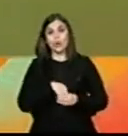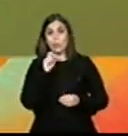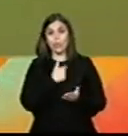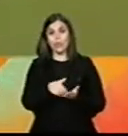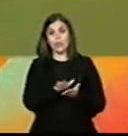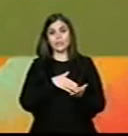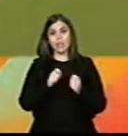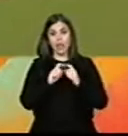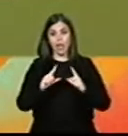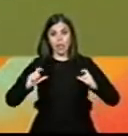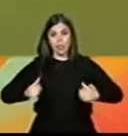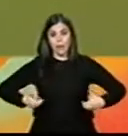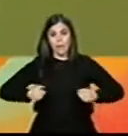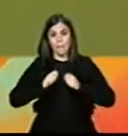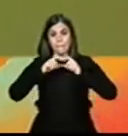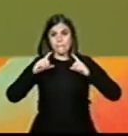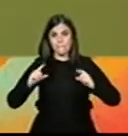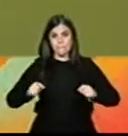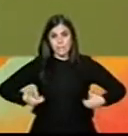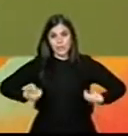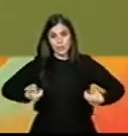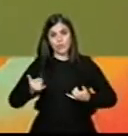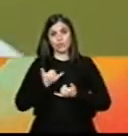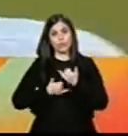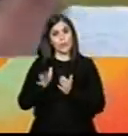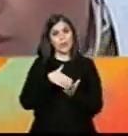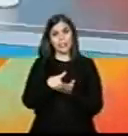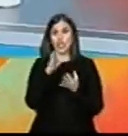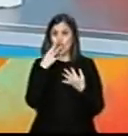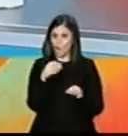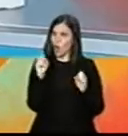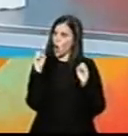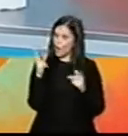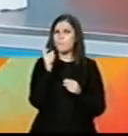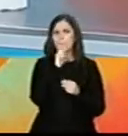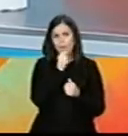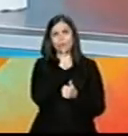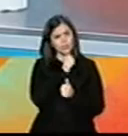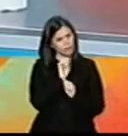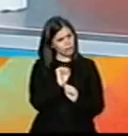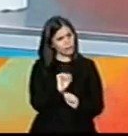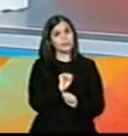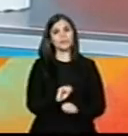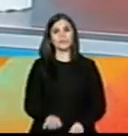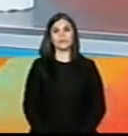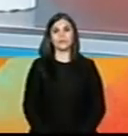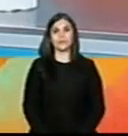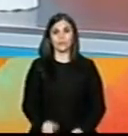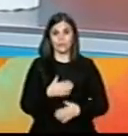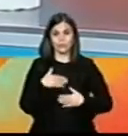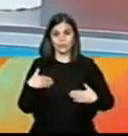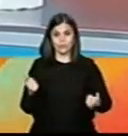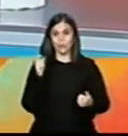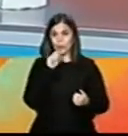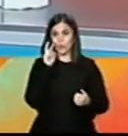amendoim substituindo pela manteiga normal. Já percebi. Não é? Sim, okay? Senhor. Deixa-me só, entretanto, olhar aqui. Está tudo bem? Olha, por estes lados? Podes olhar, pronto.